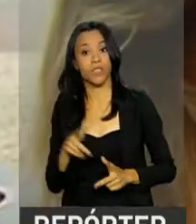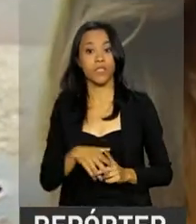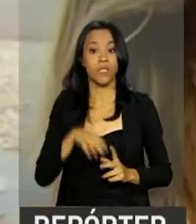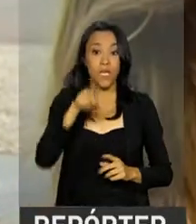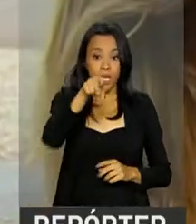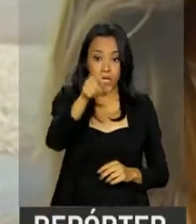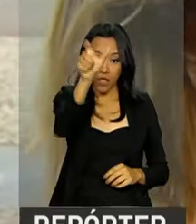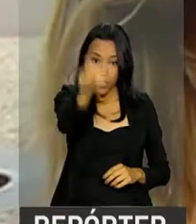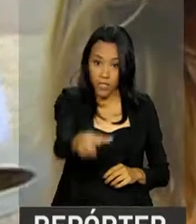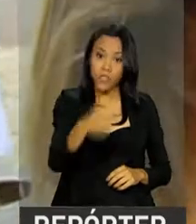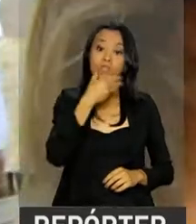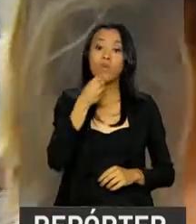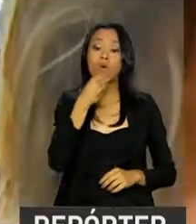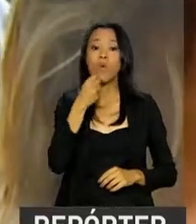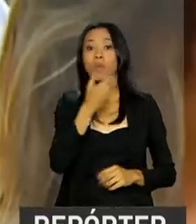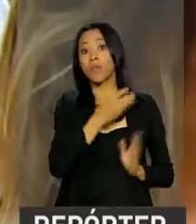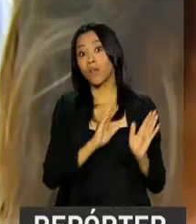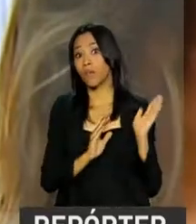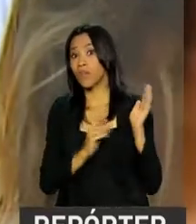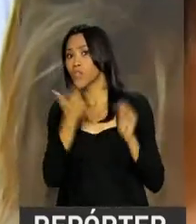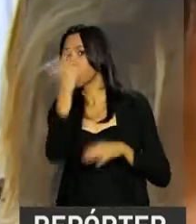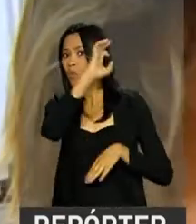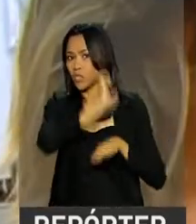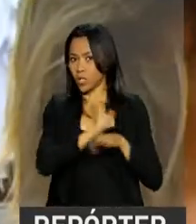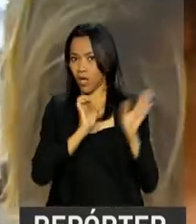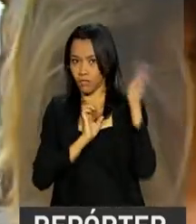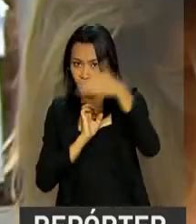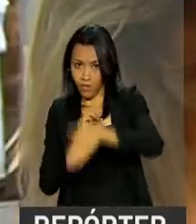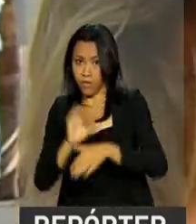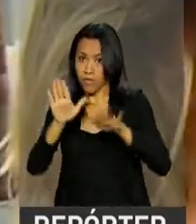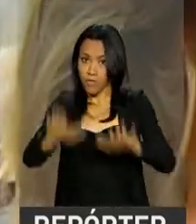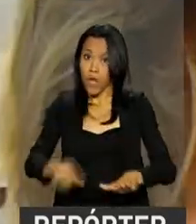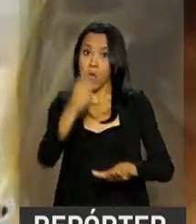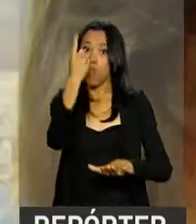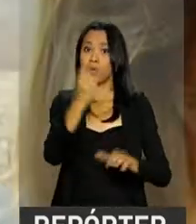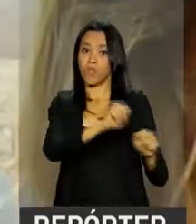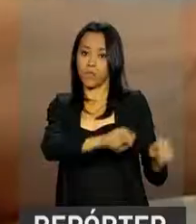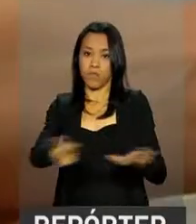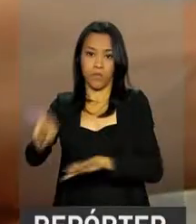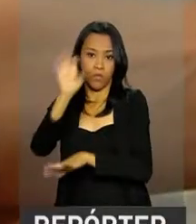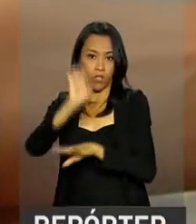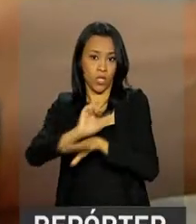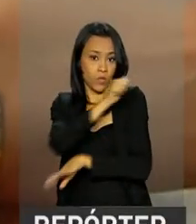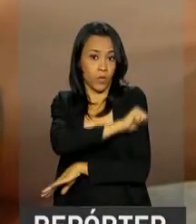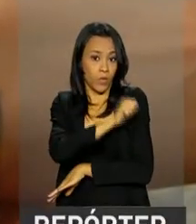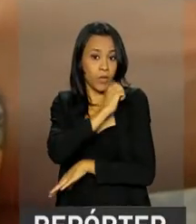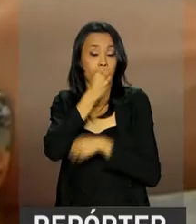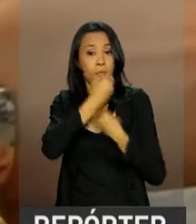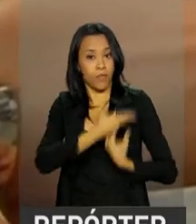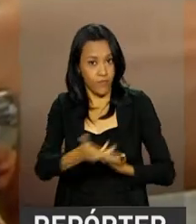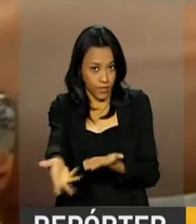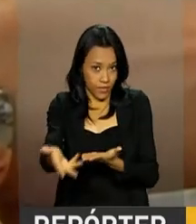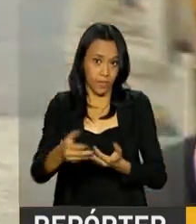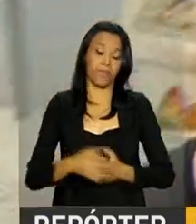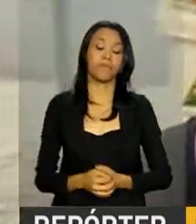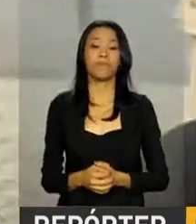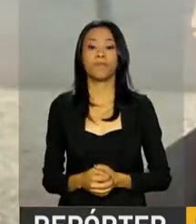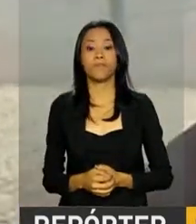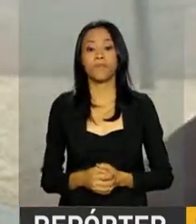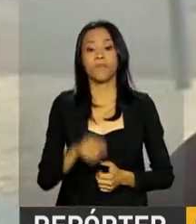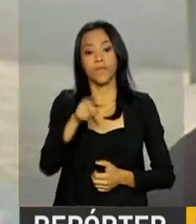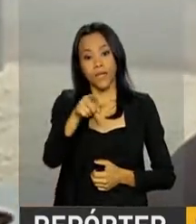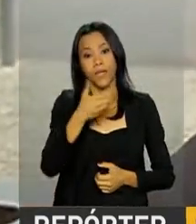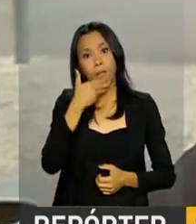esse turista que veio de Roraima passar uma semana no Rio de Janeiro, a fiscalização é bem-vinda. Isso pode vir a melhorar,